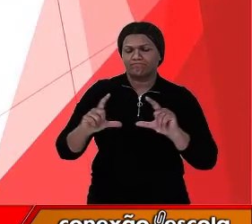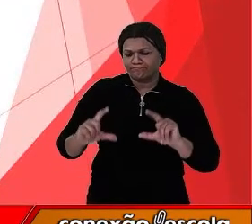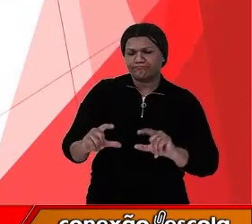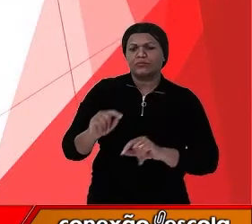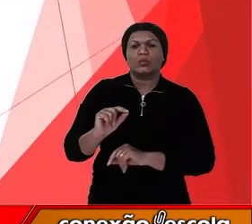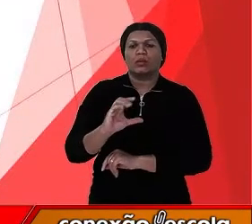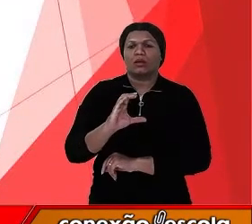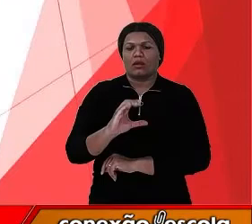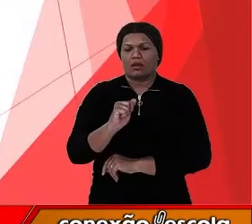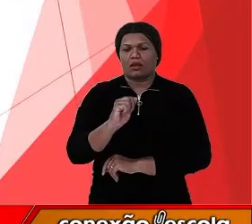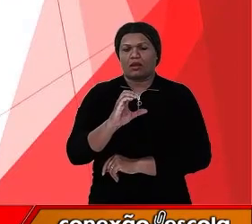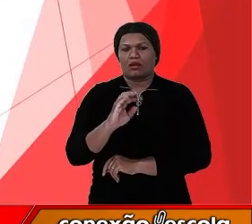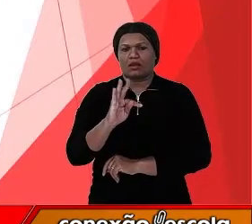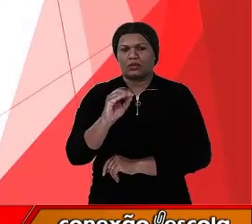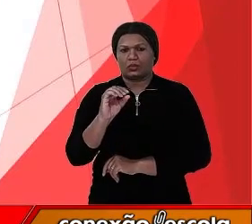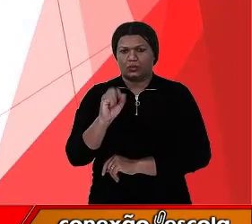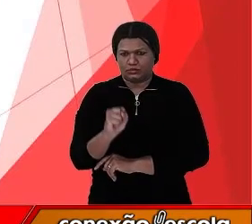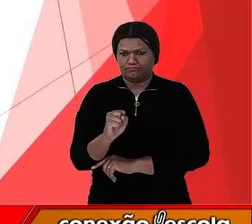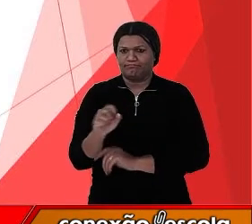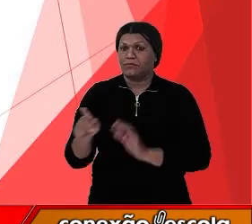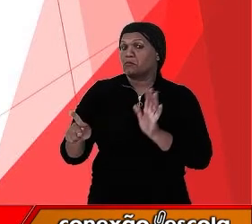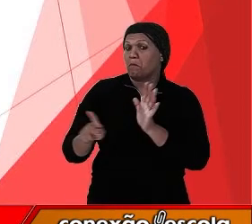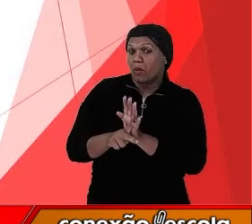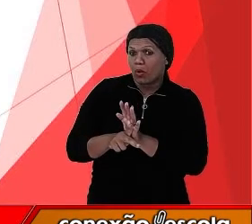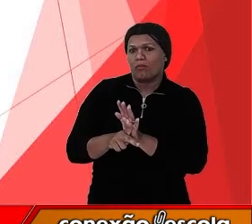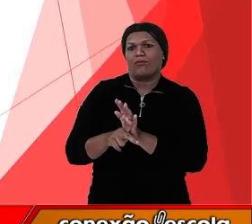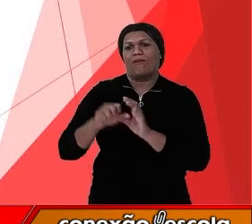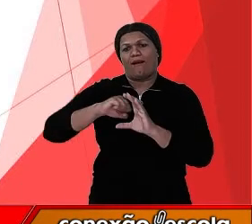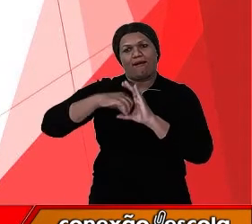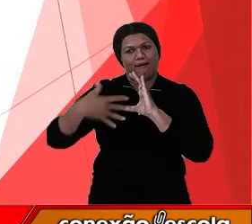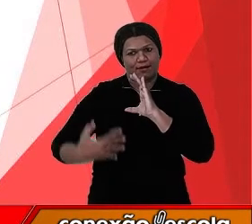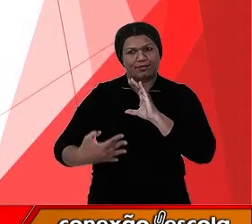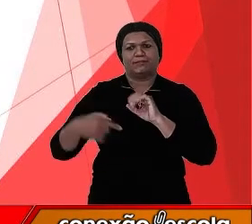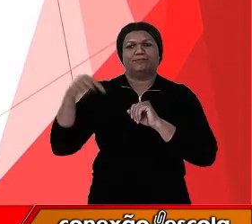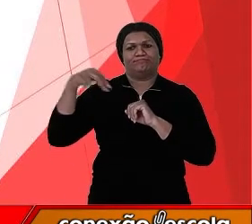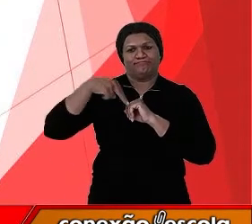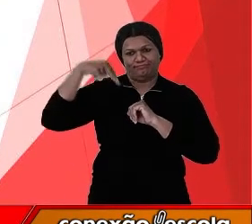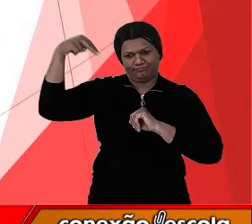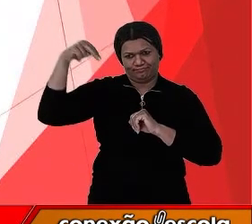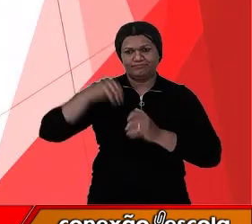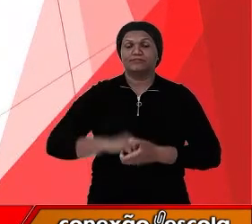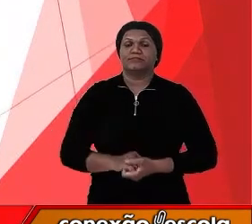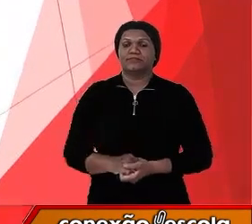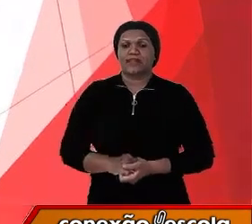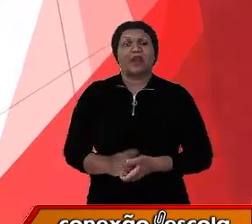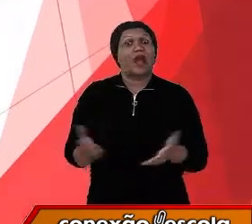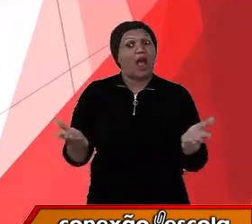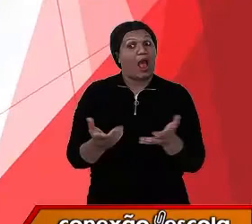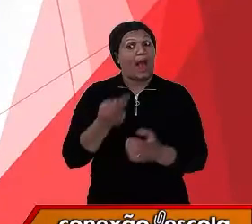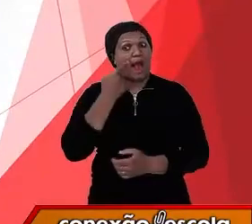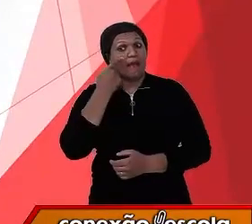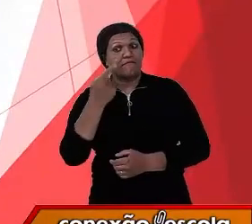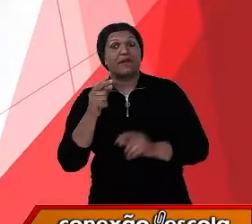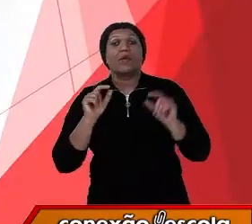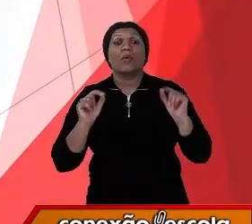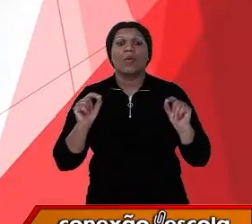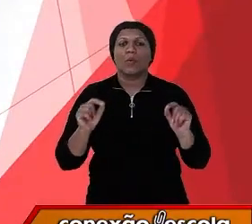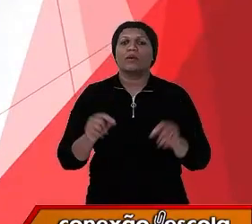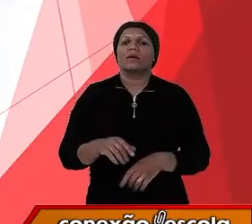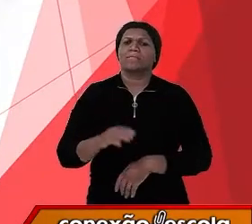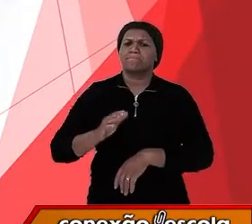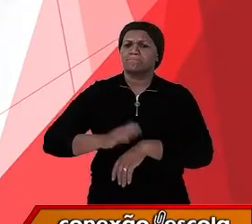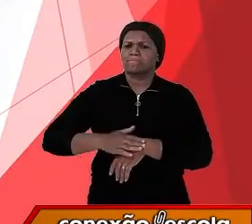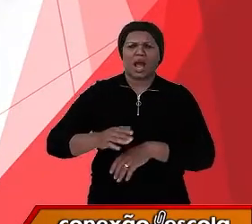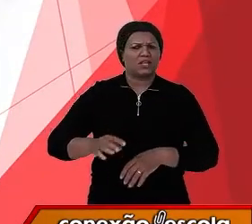que a vegetação típica desse domínio meu irmão se segura que agora a gente vai para o domínio